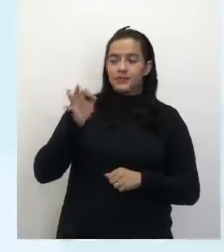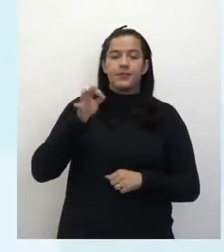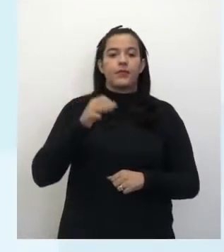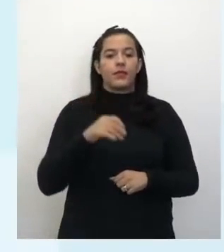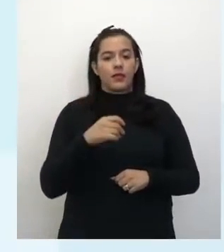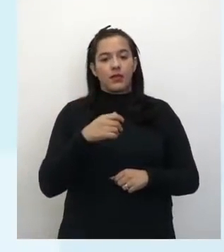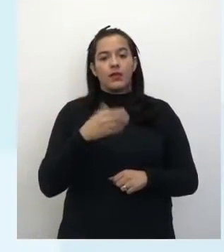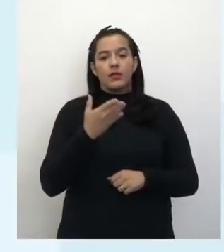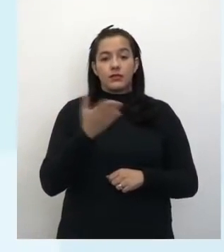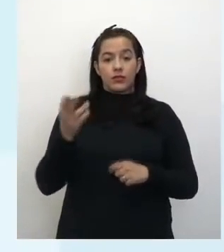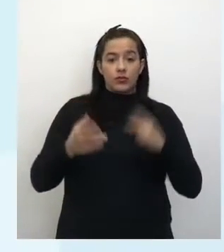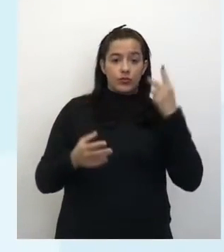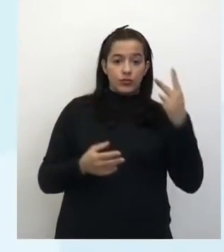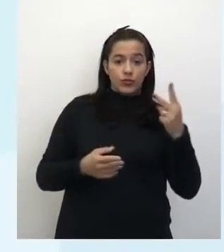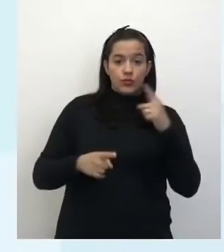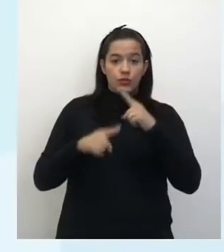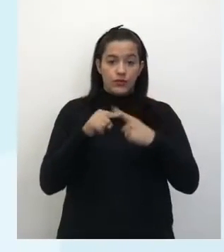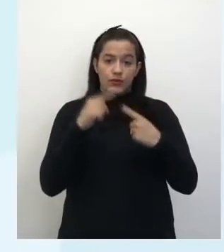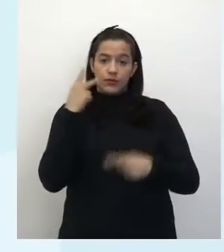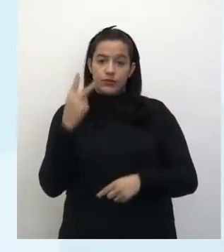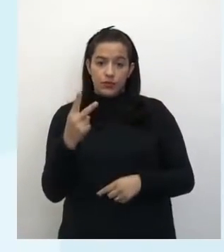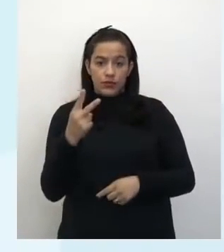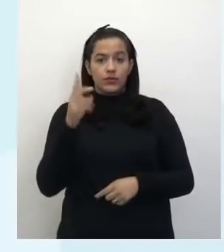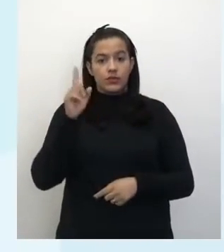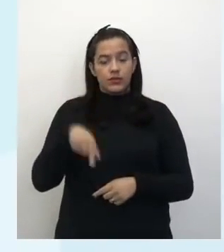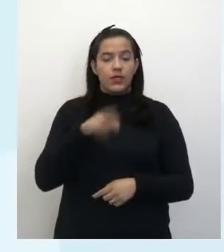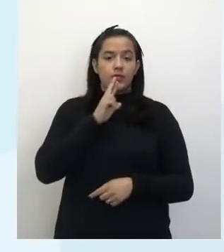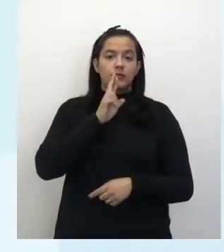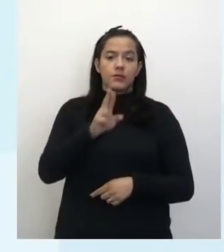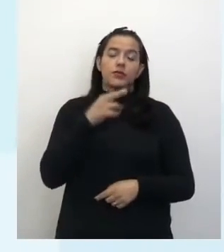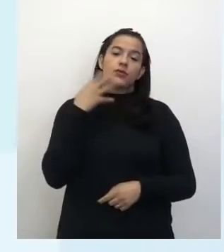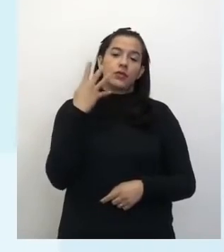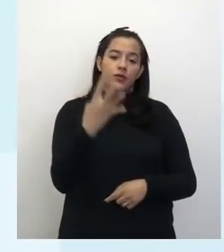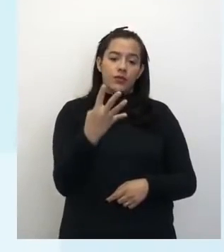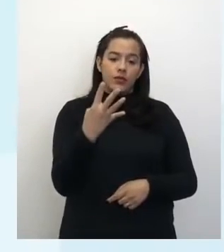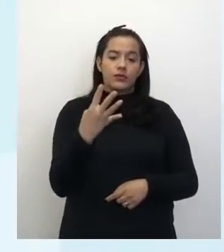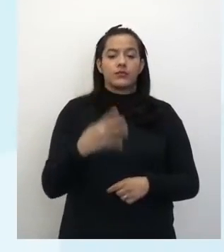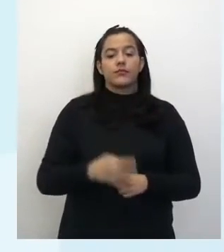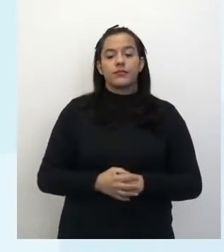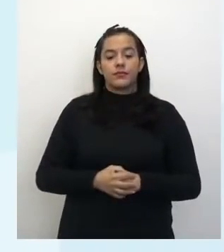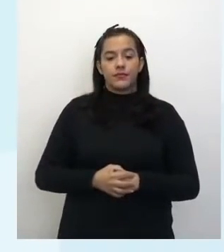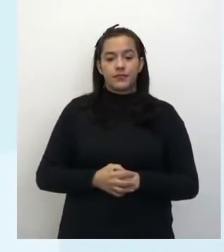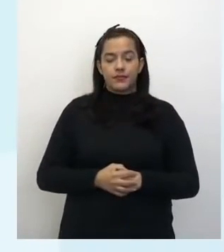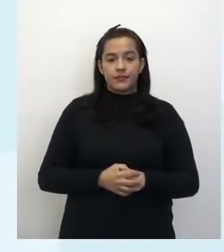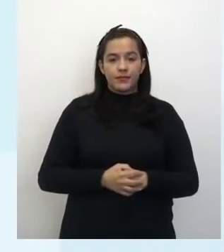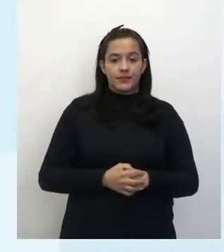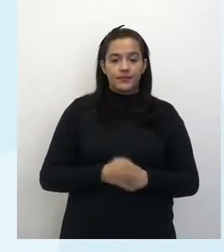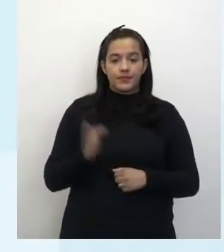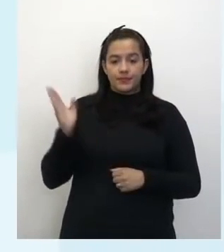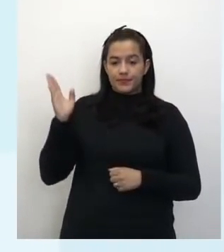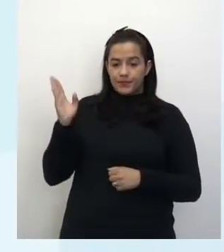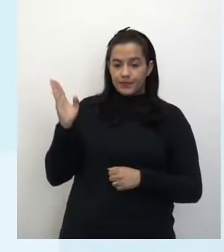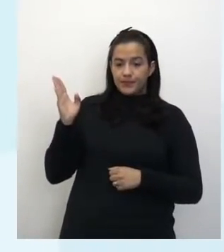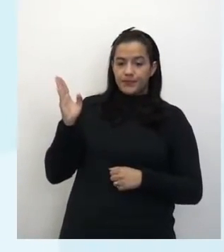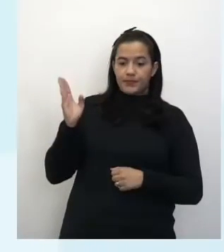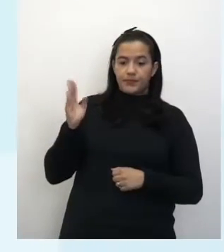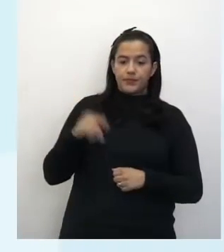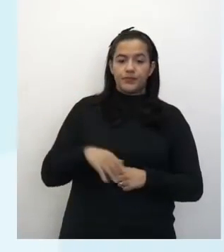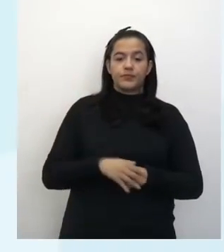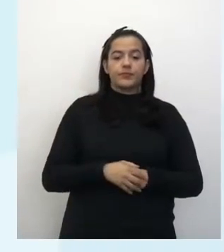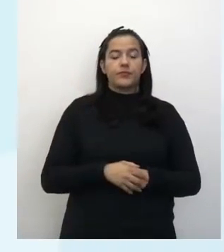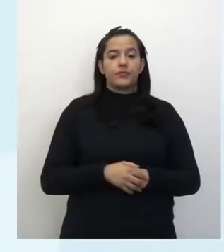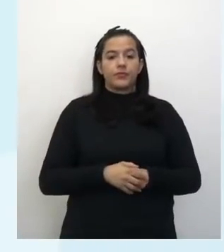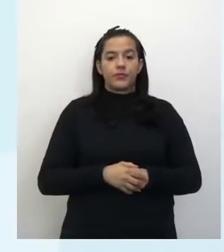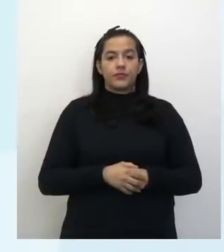vezes 2, né? Então eu tenho aqui, ó, 2 centímetros vezes 2 centímetros, né? Eu